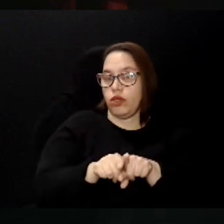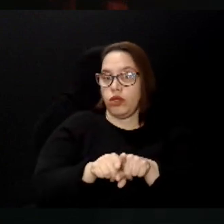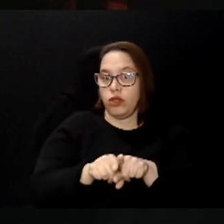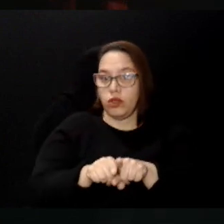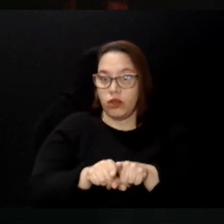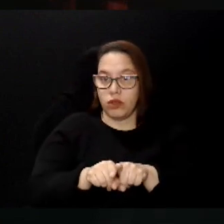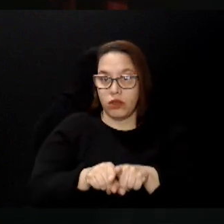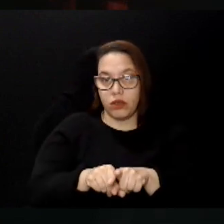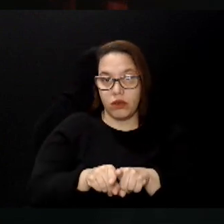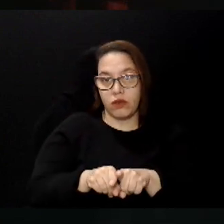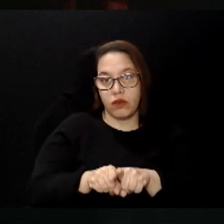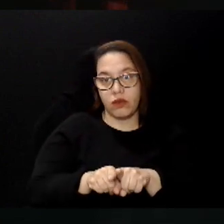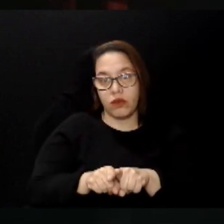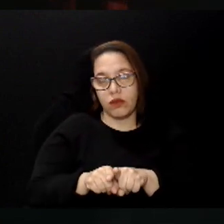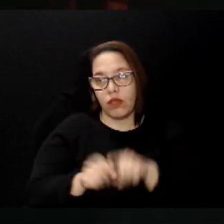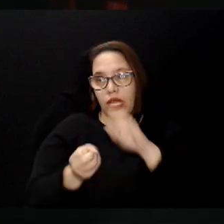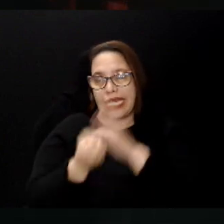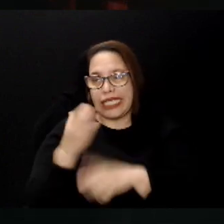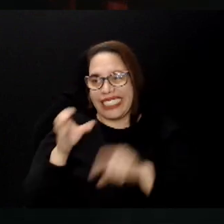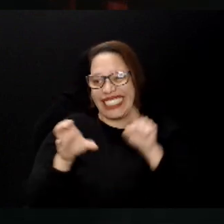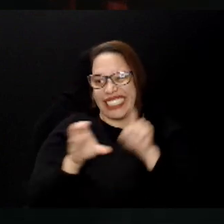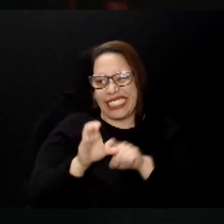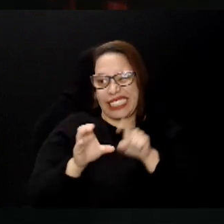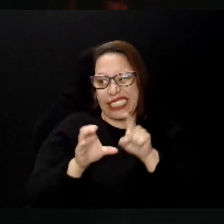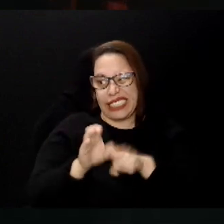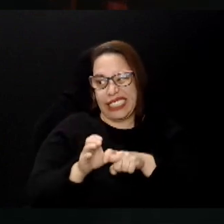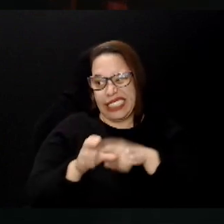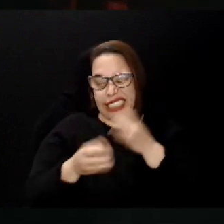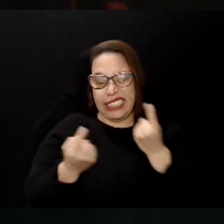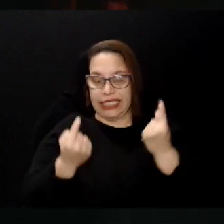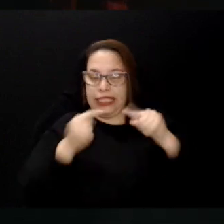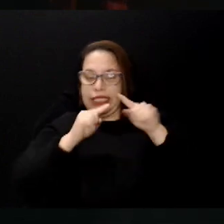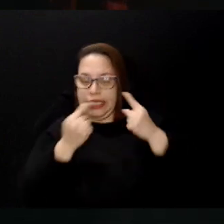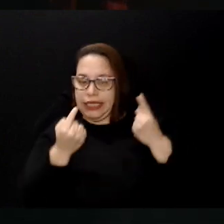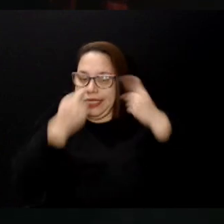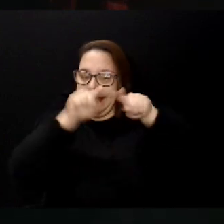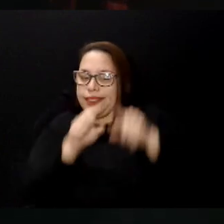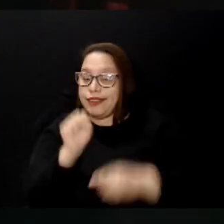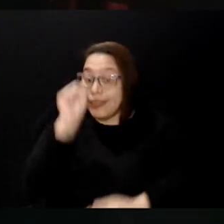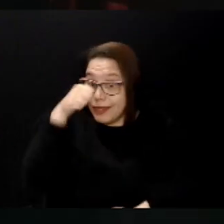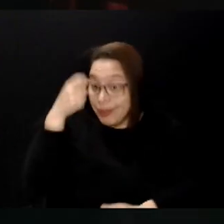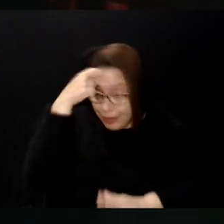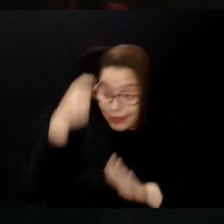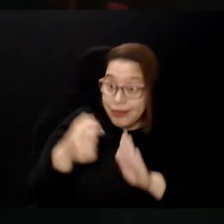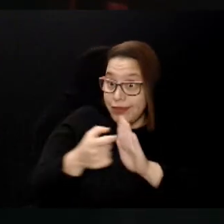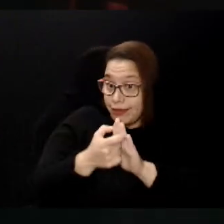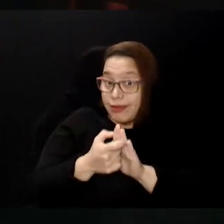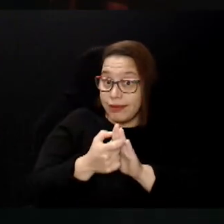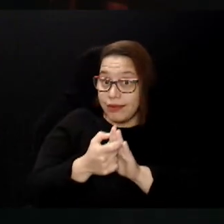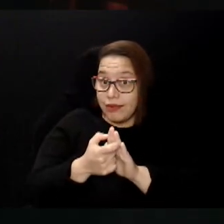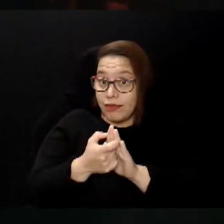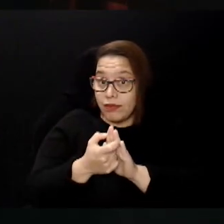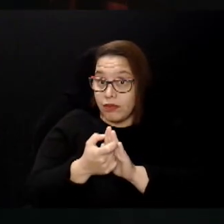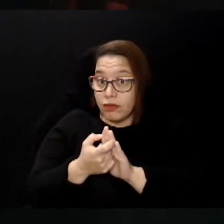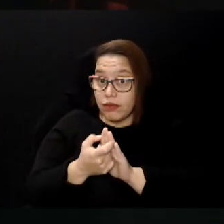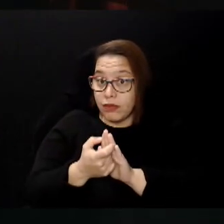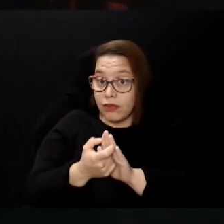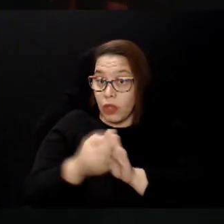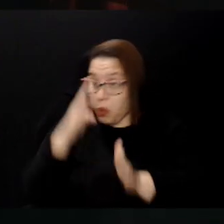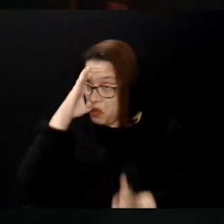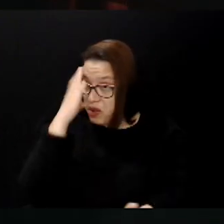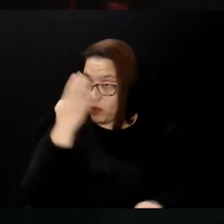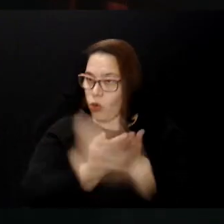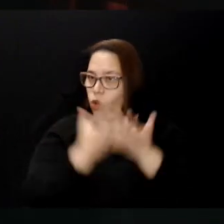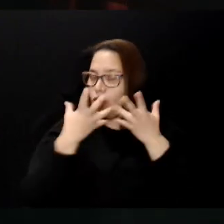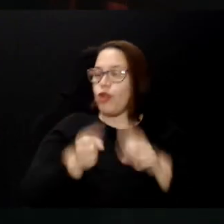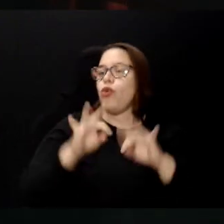crie essa dependência, né? E confrontar sempre, sim, a inteligência artificial. Não acreditar e aceitar tudo que ela diz para você.